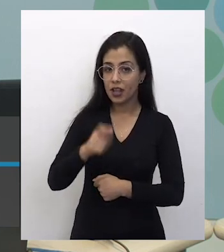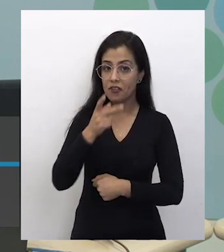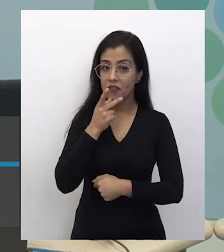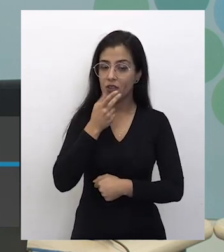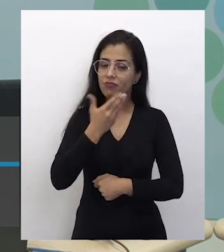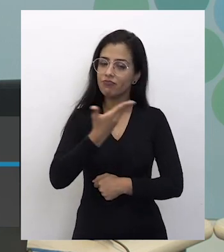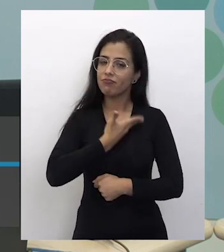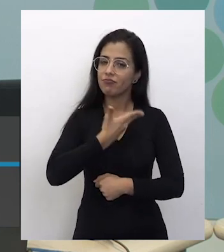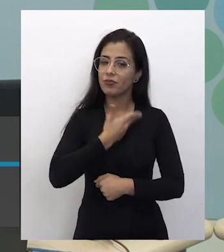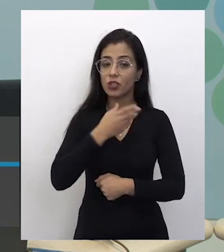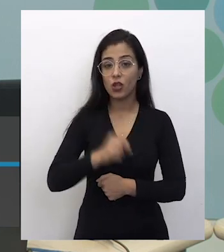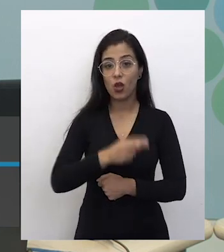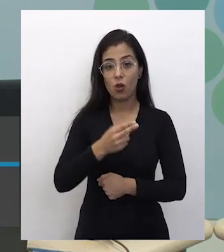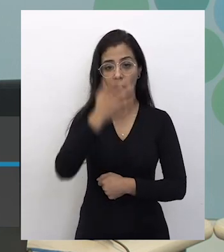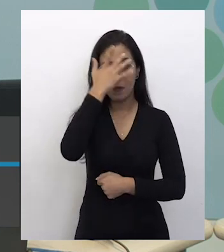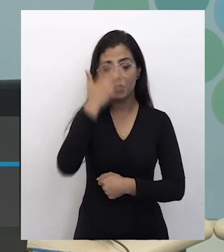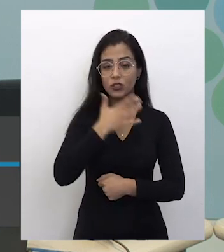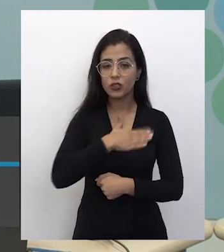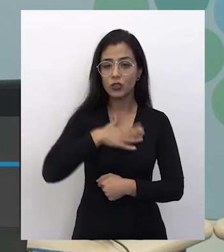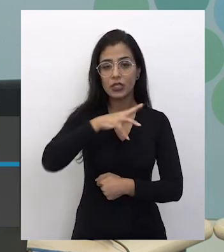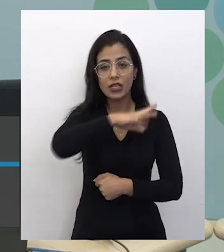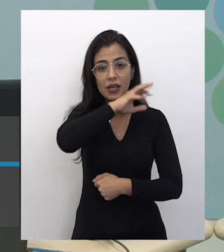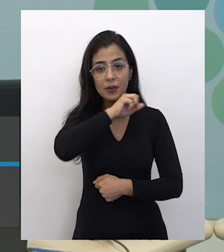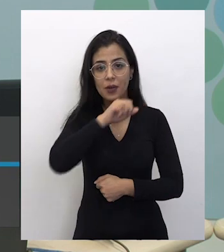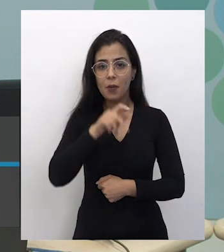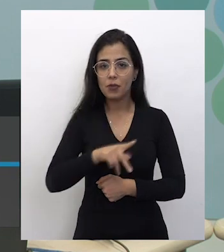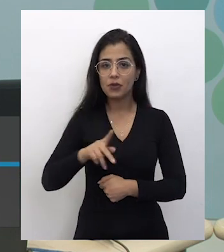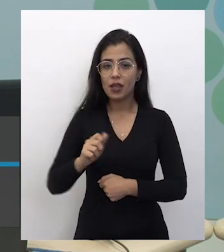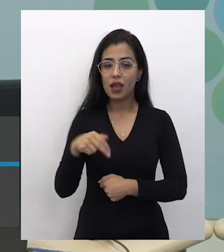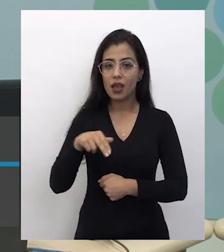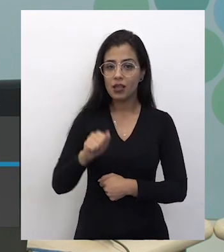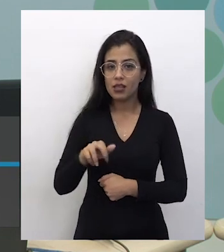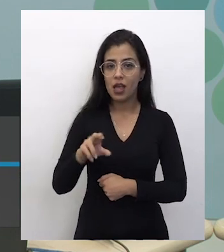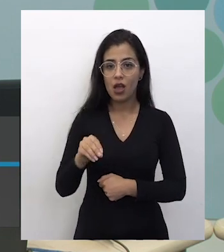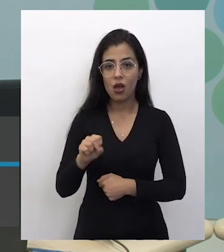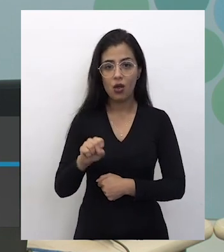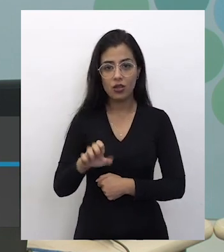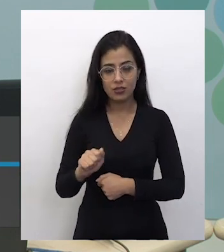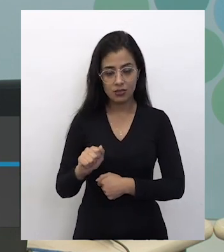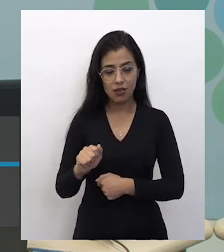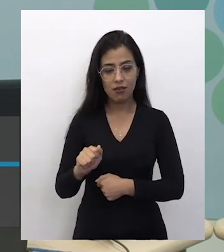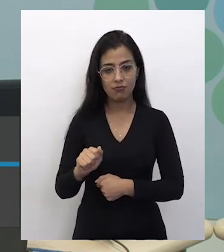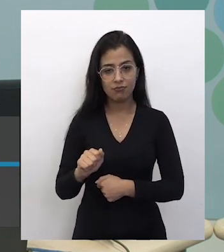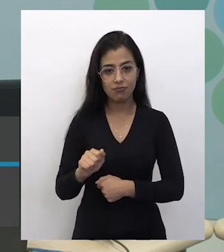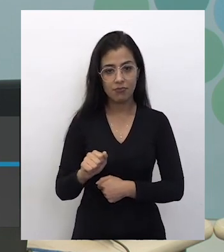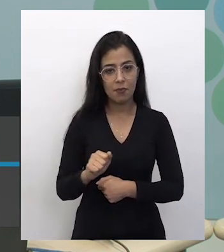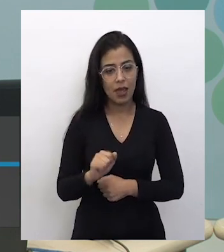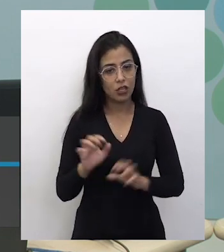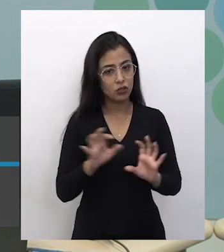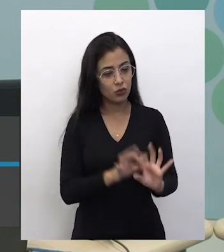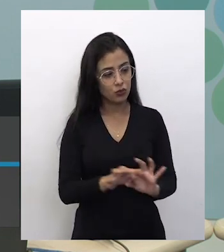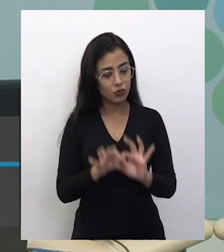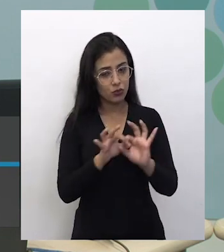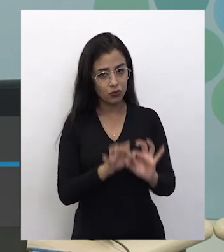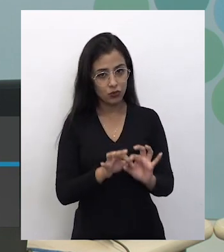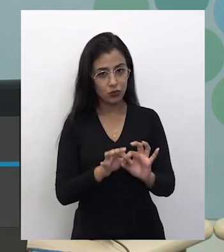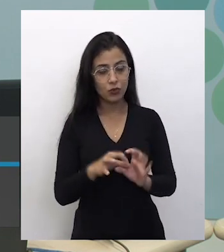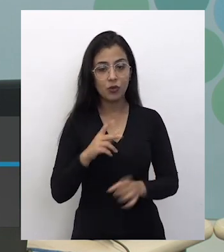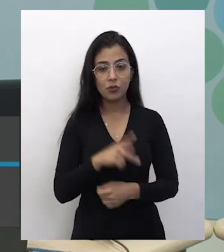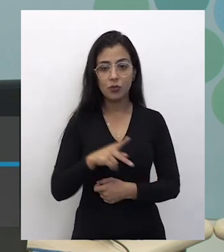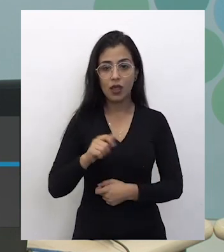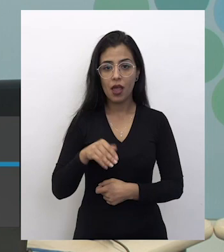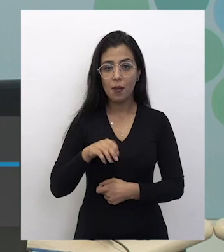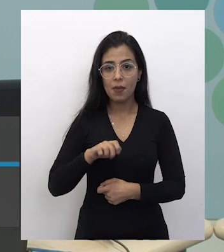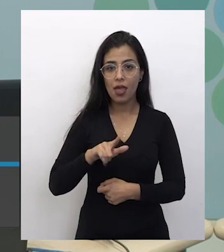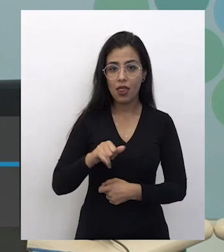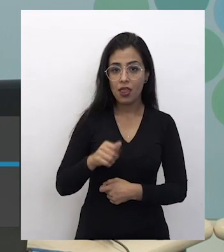gostam de animais. A Pro Ana Rosa, fiquem juntos para todas as idades, né? E a participação continua aqui. A Pro Amélia, cuide dos